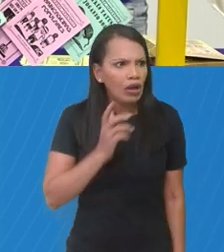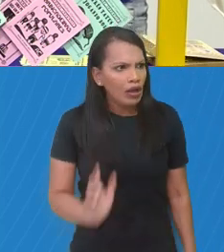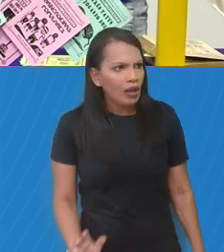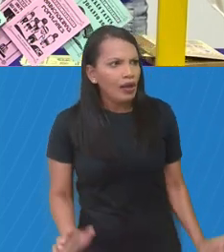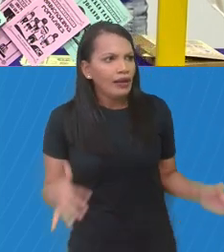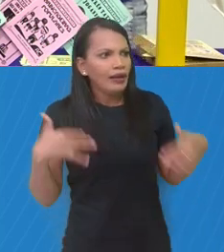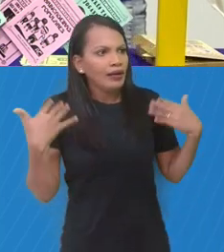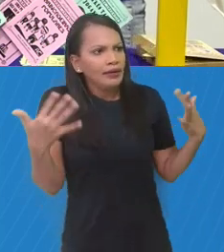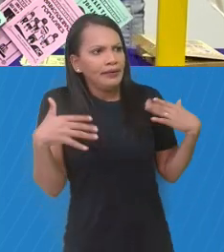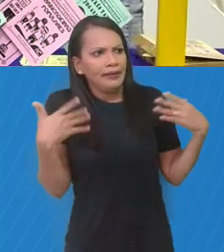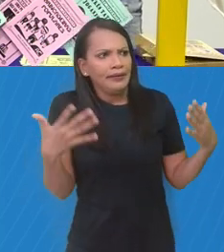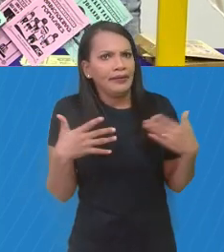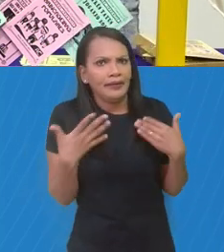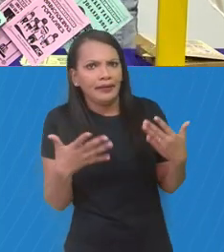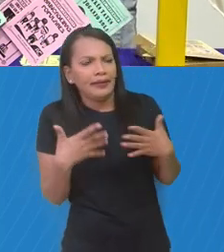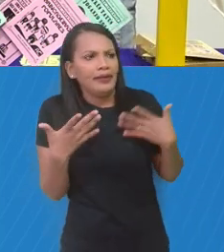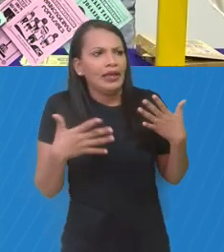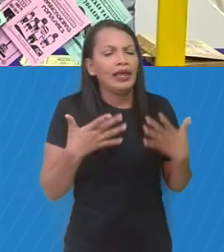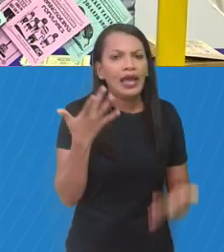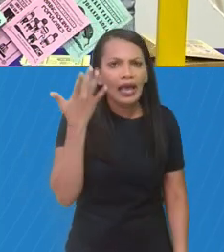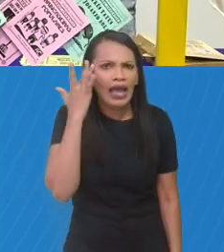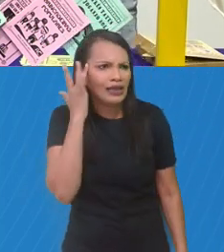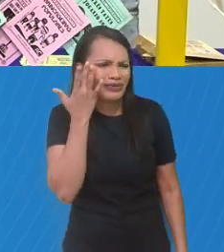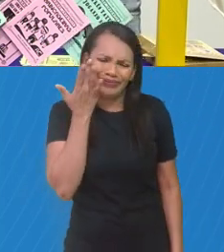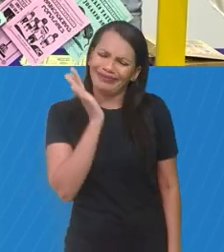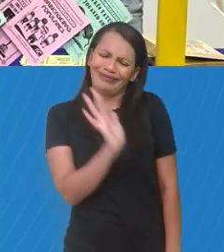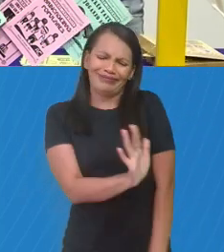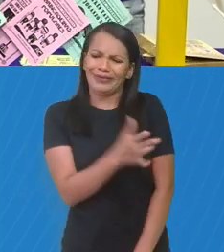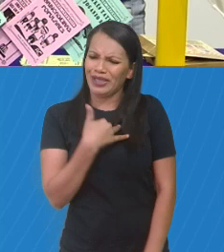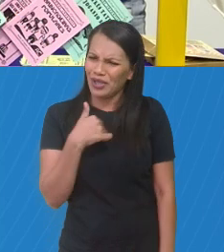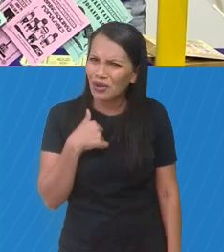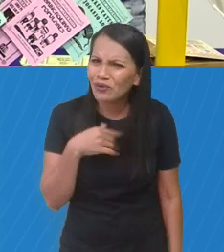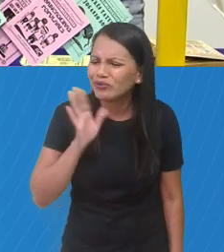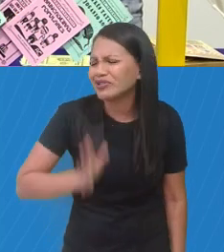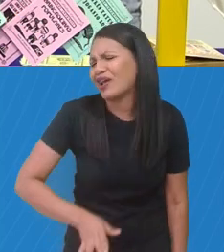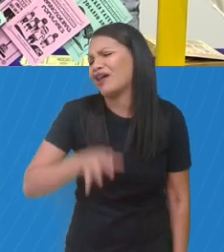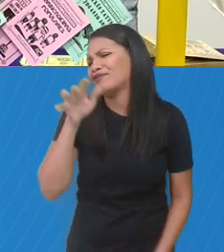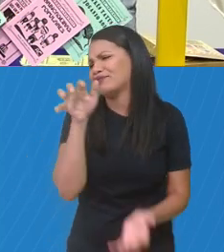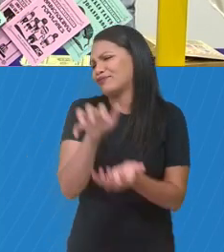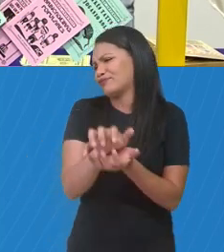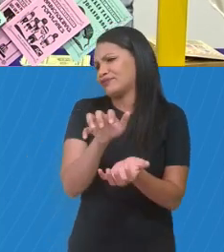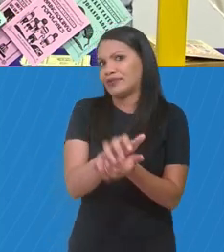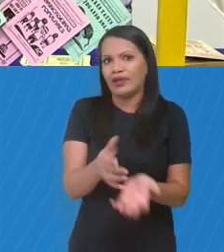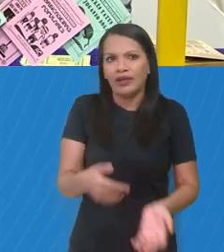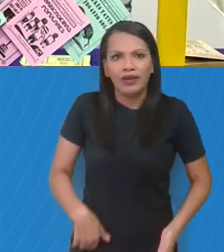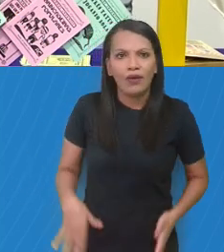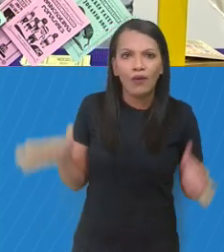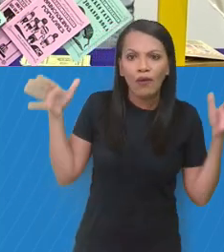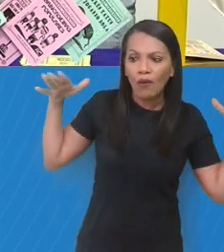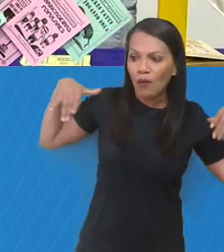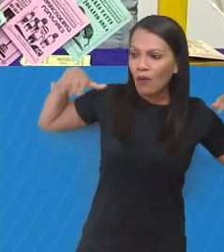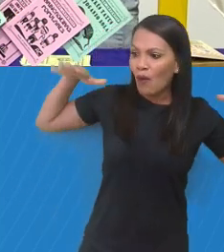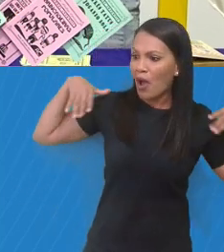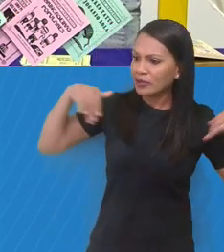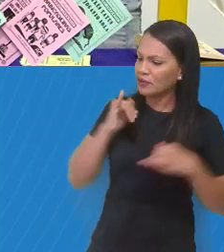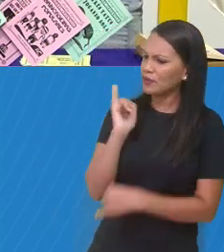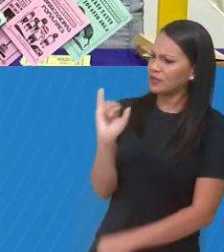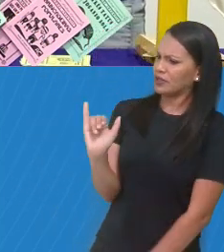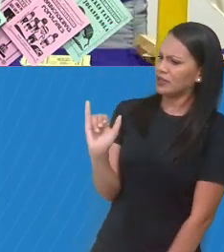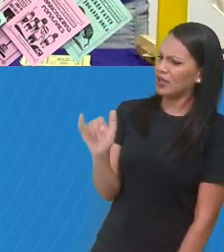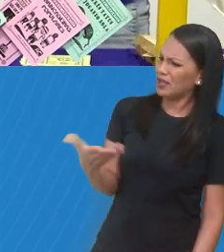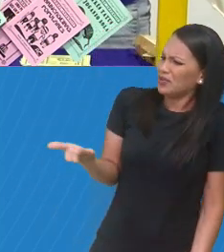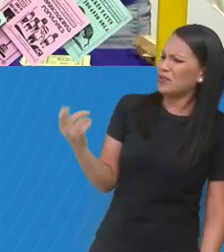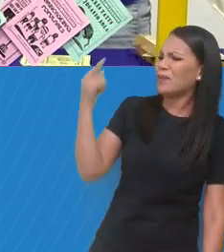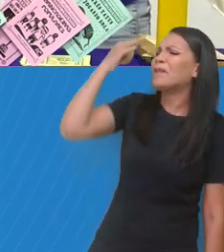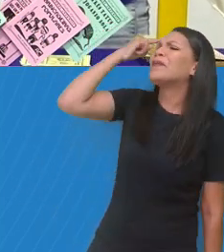espantou com aquilo e achou que não, jamais. Gabriel olhou e disse para ele: